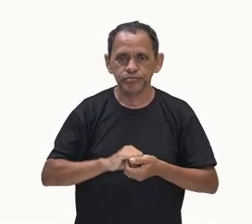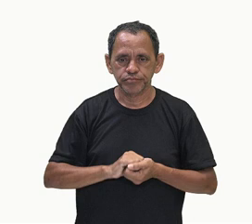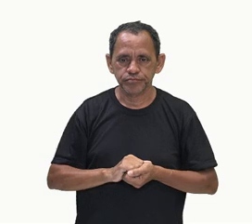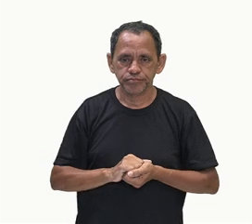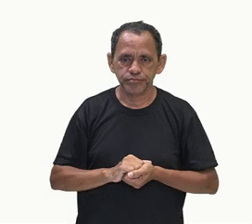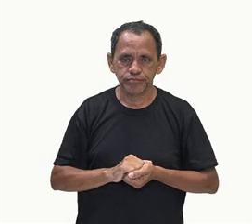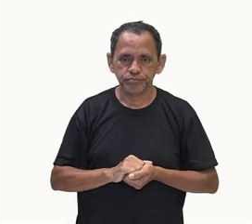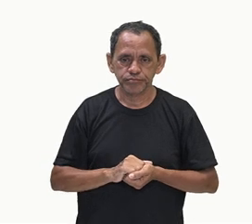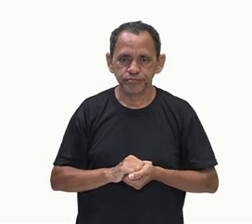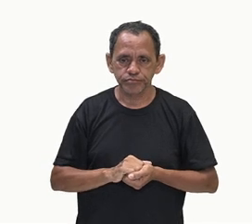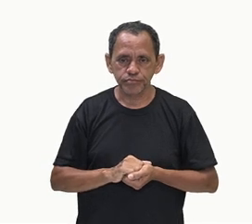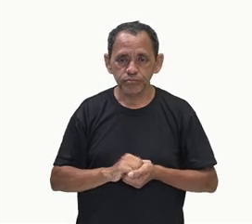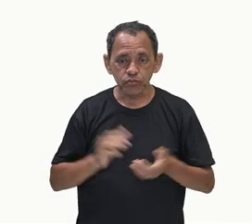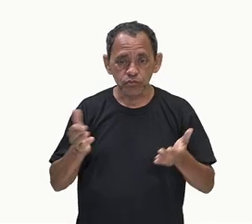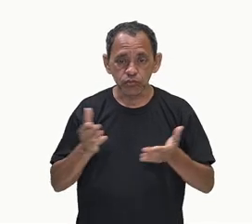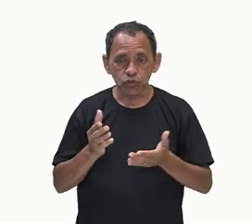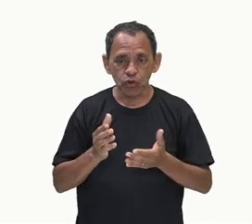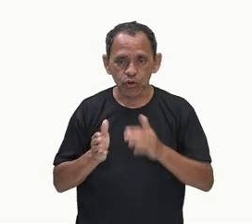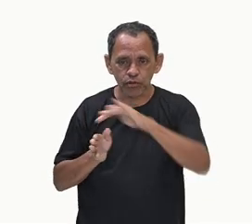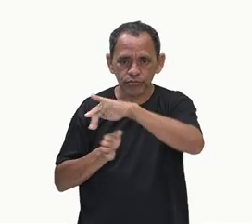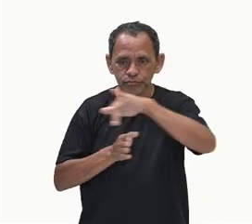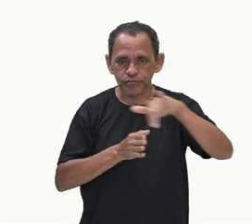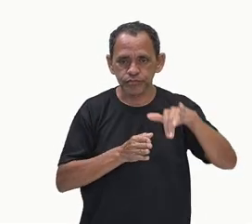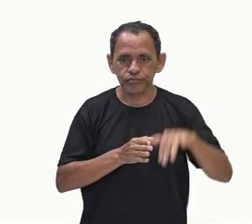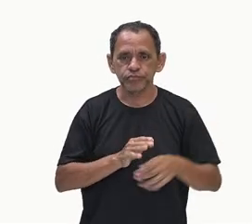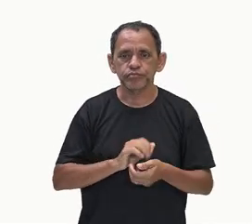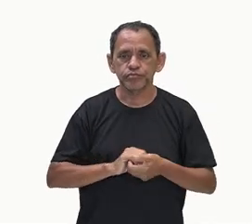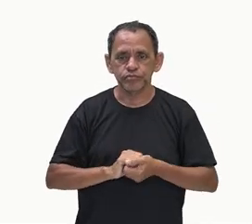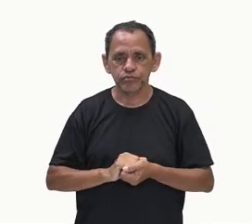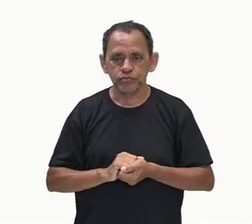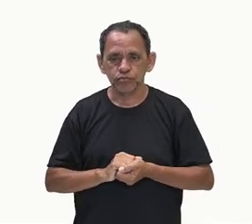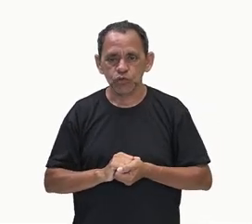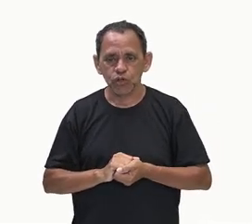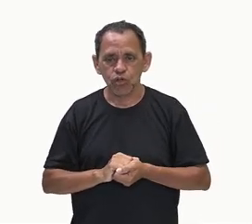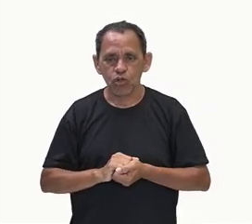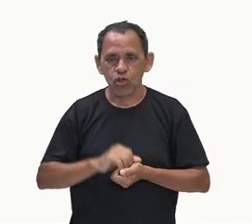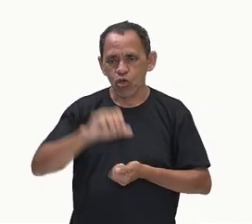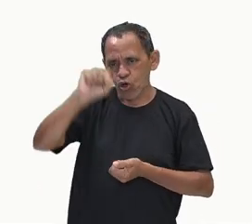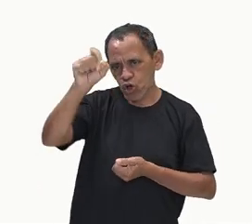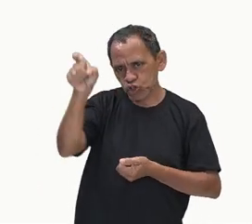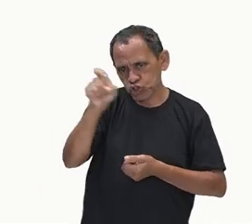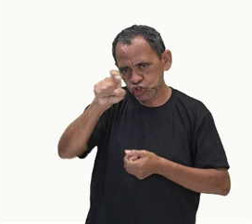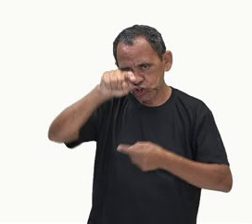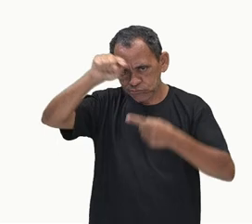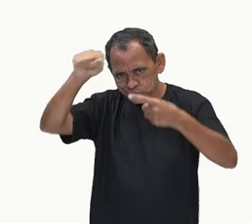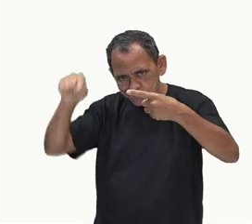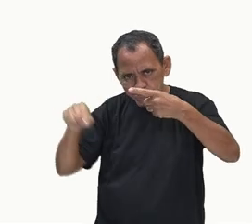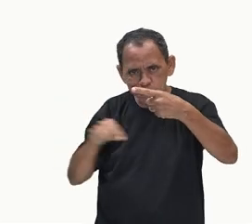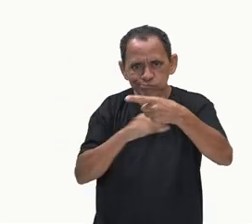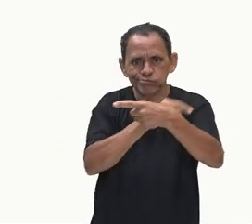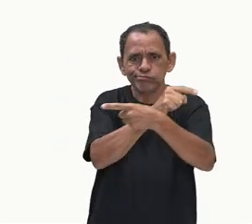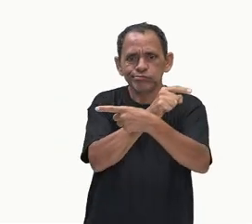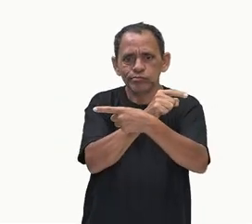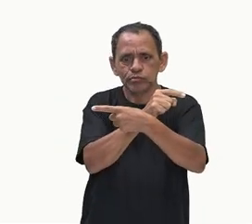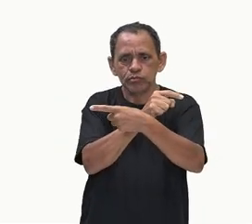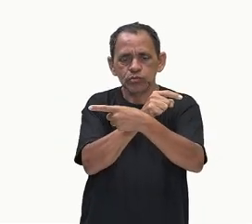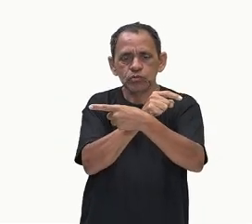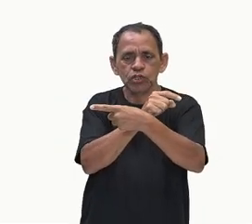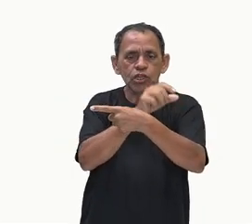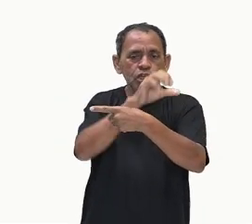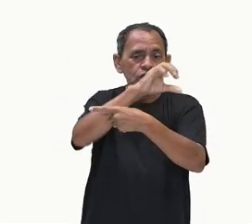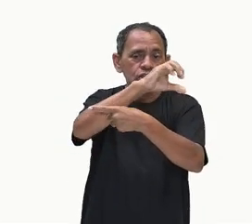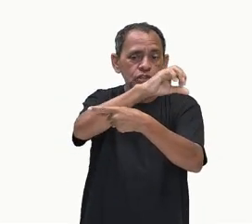positivo agora a gente passa o 8x com o sinal negativo para cá vamos ter 9x -